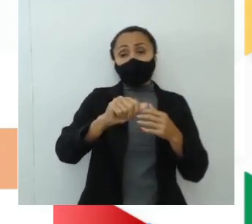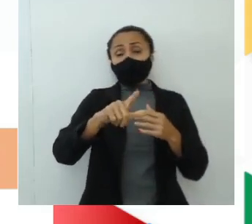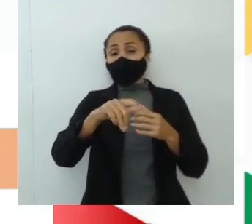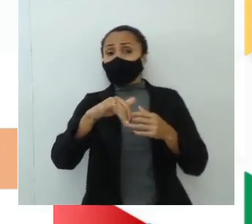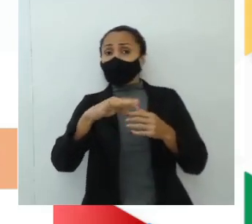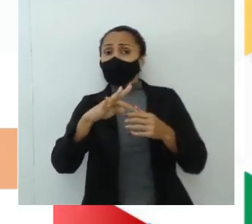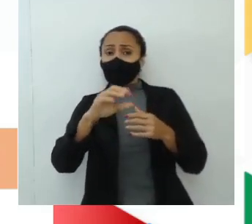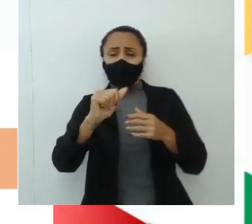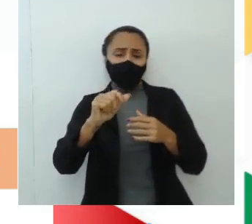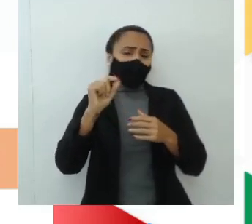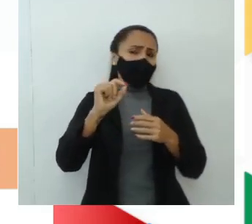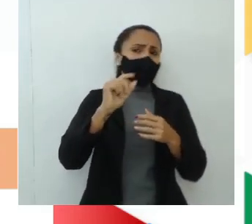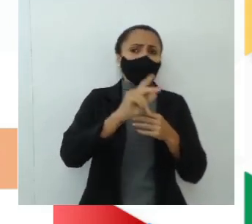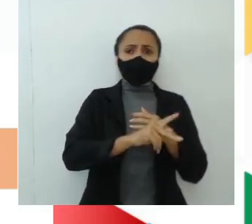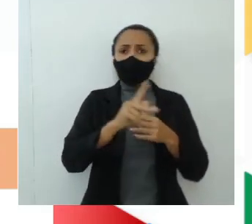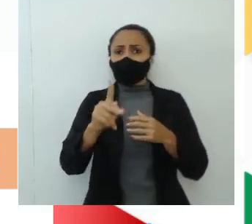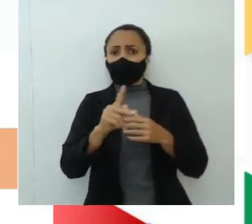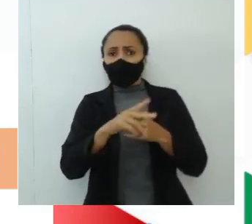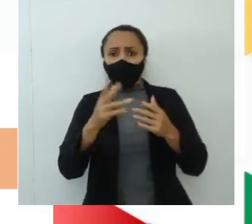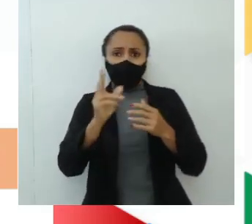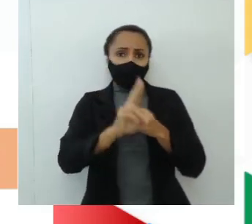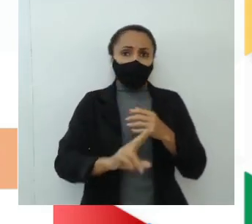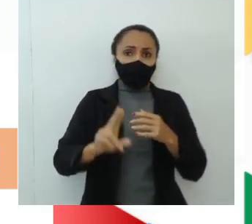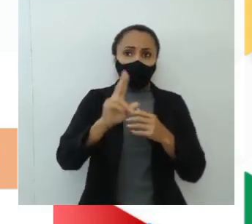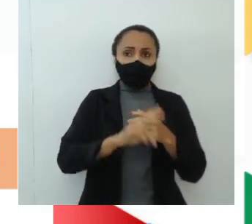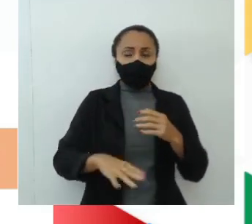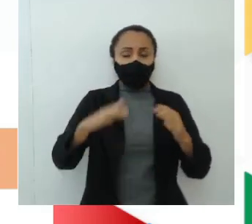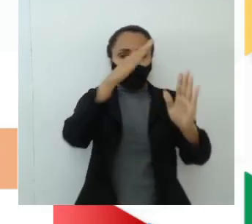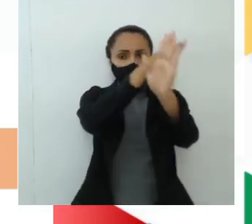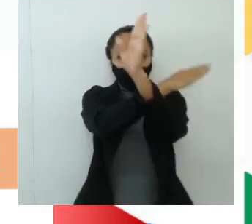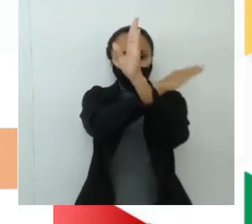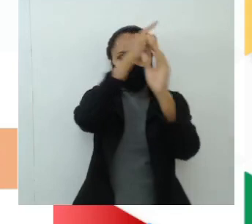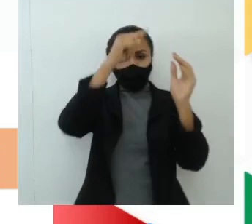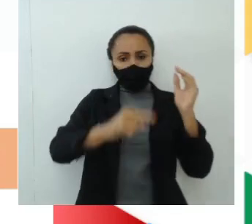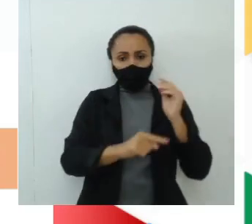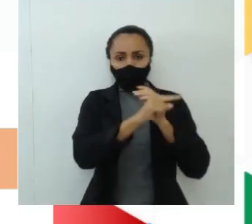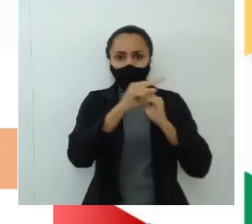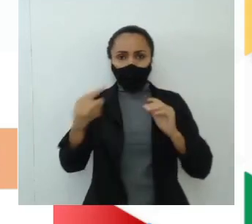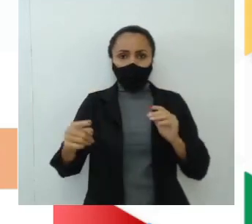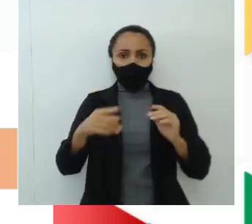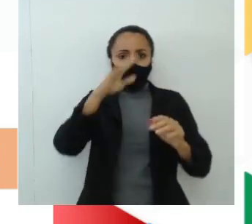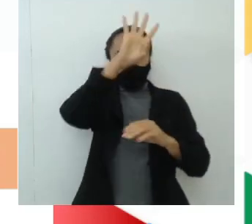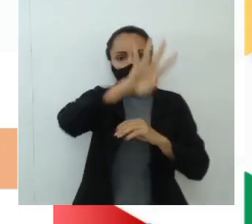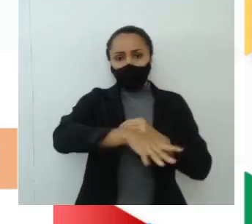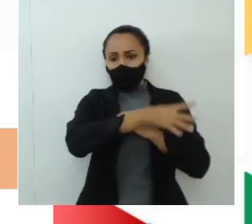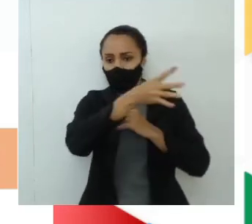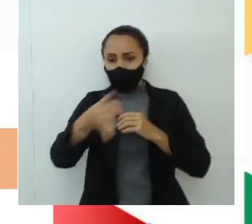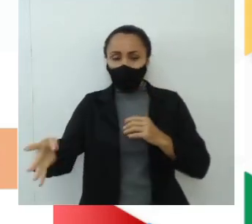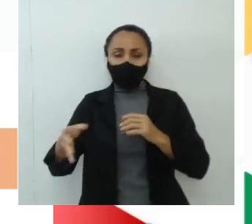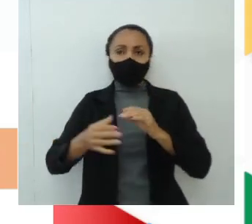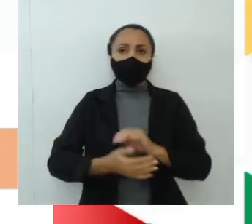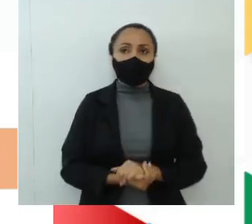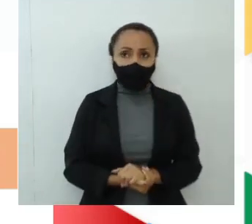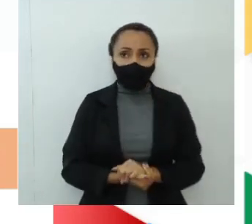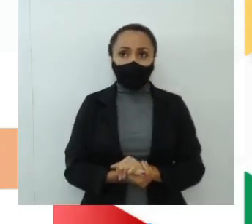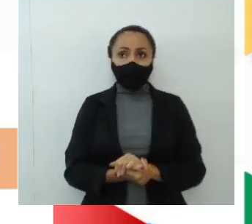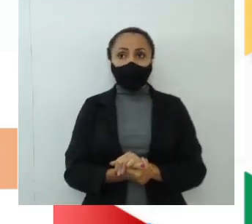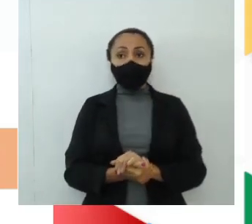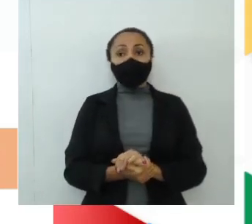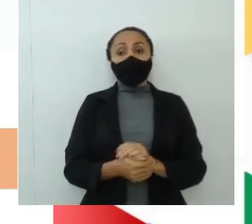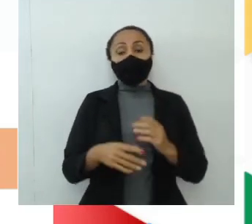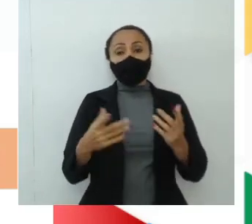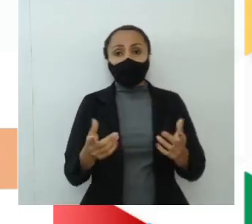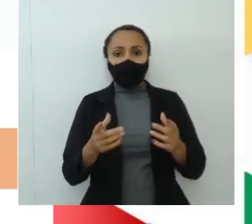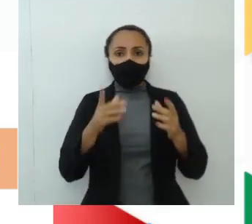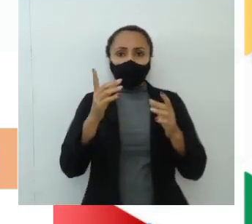é isso, professor? É essa coisa que a gente usa aí do plano cartesiano com a malha quadriculada de preferência, tá? Que a malha quadriculada serve